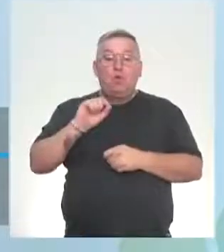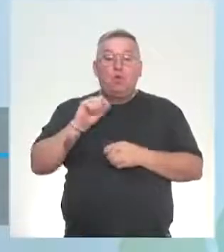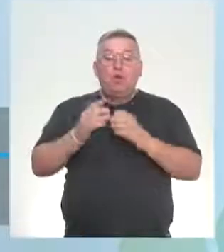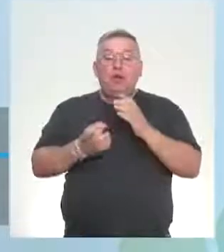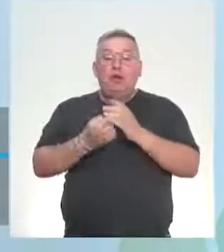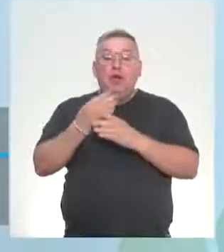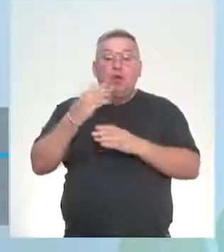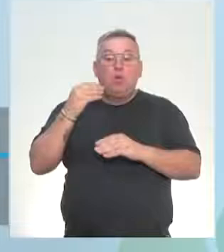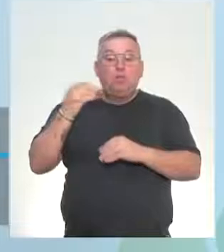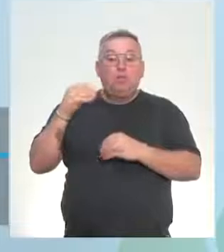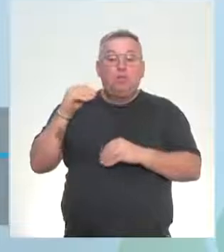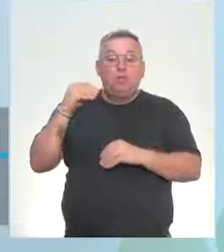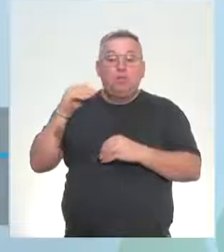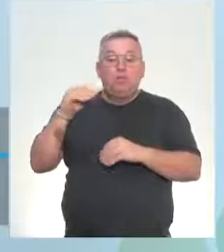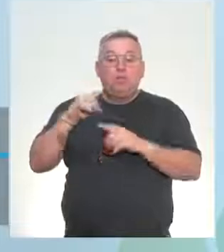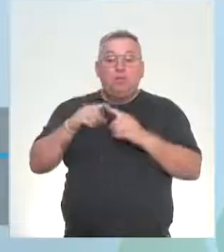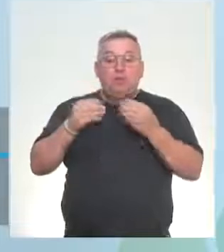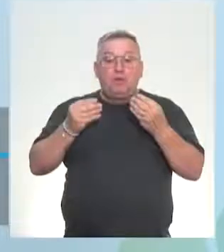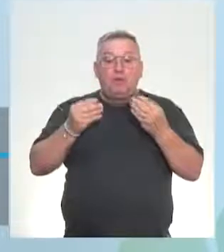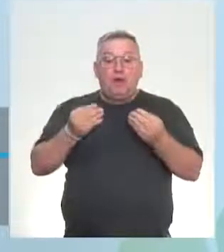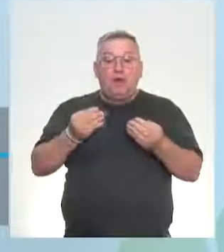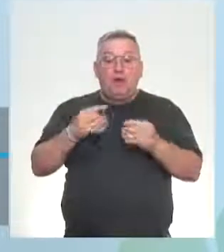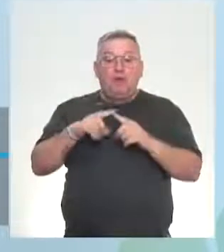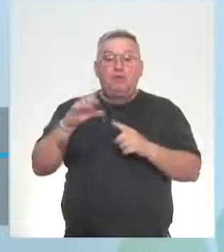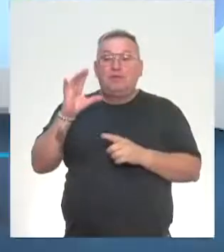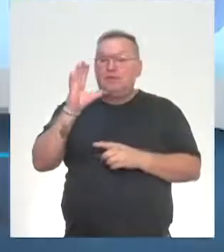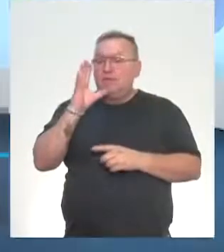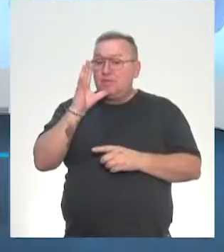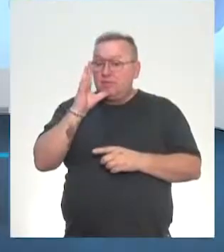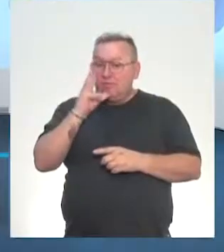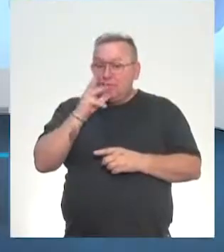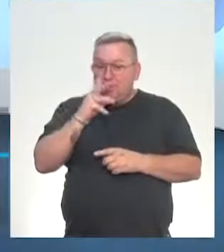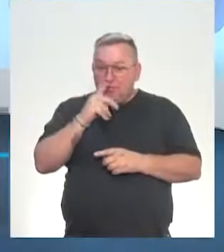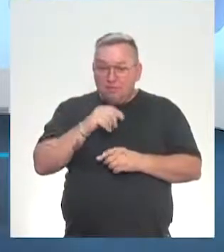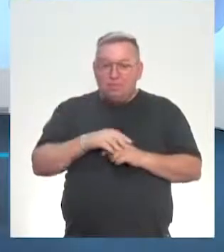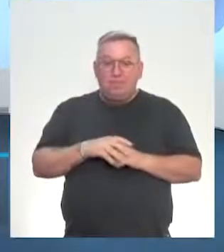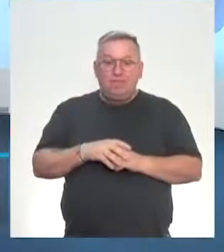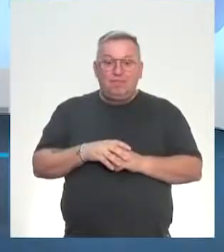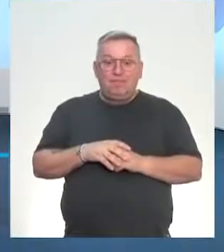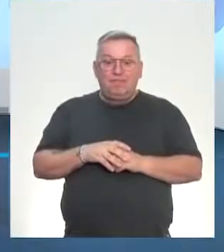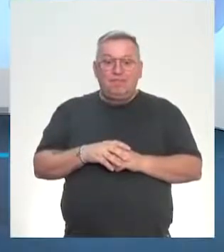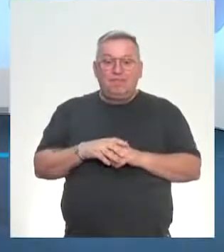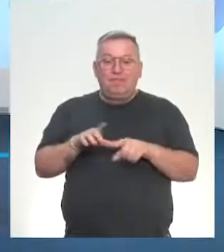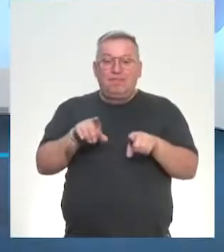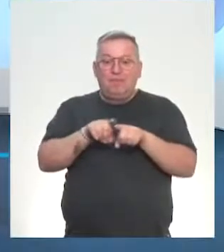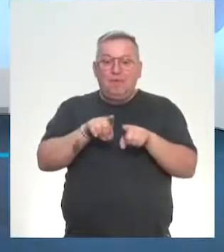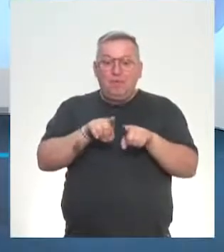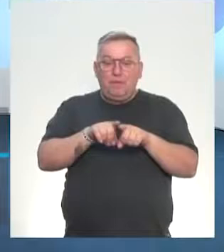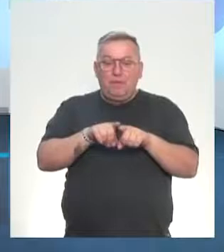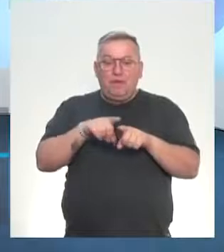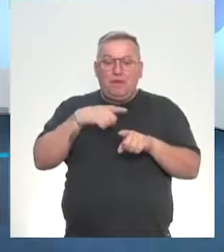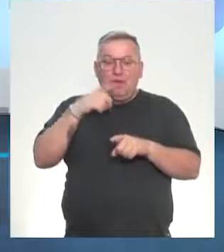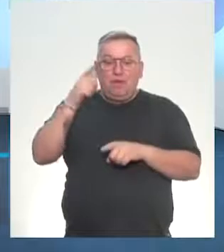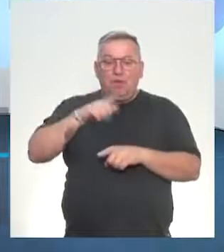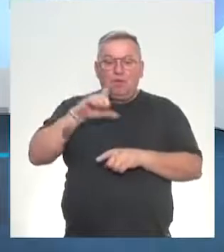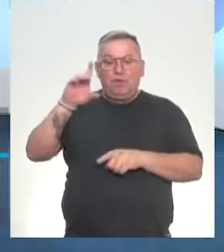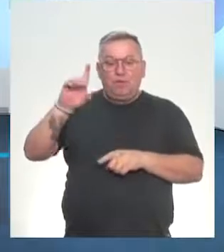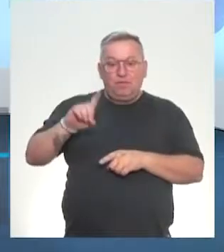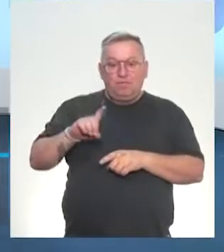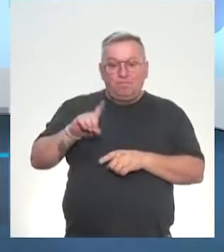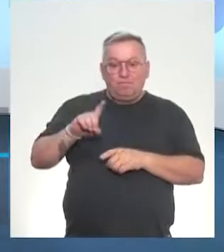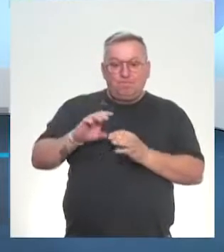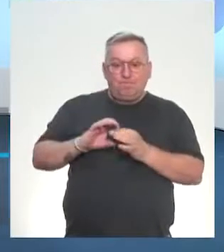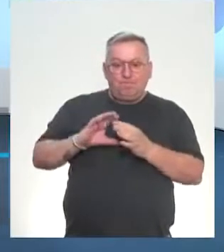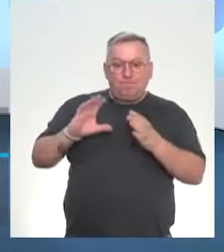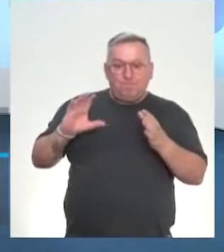para poder dar os créditos, isso Tem que ter os demora. direitos liberados, né? Então, eu procurei algo que já estava com os direitos